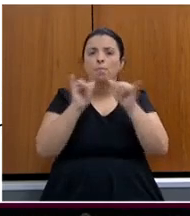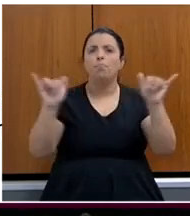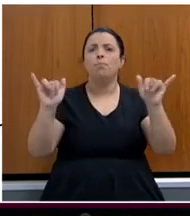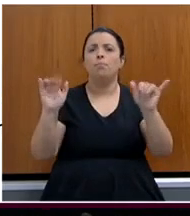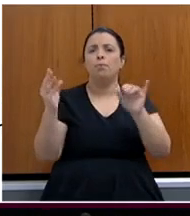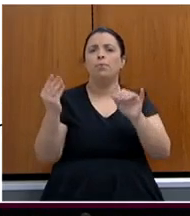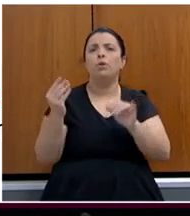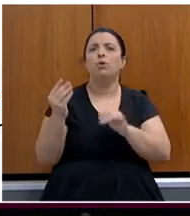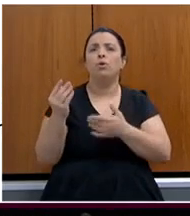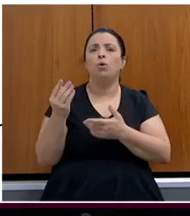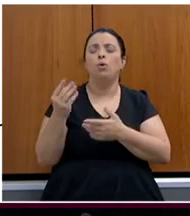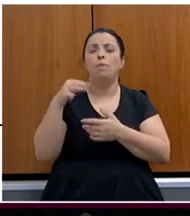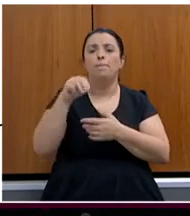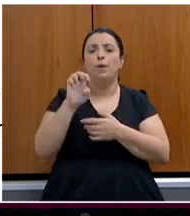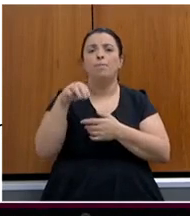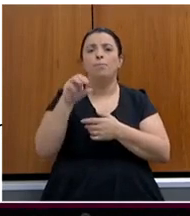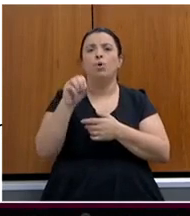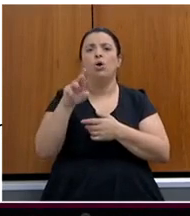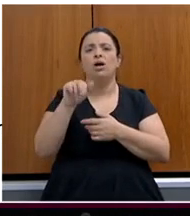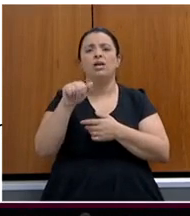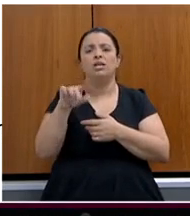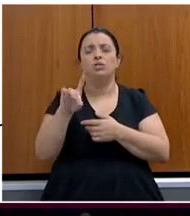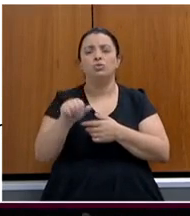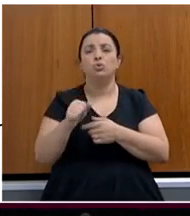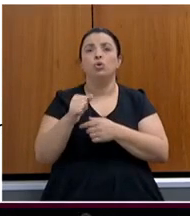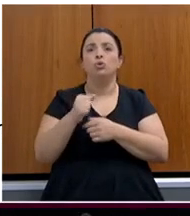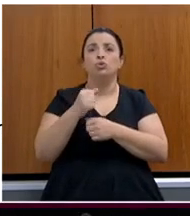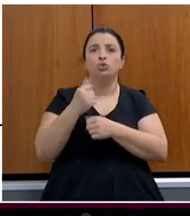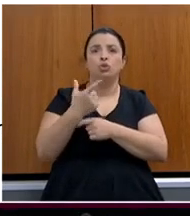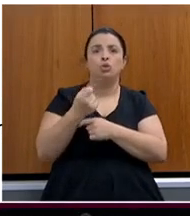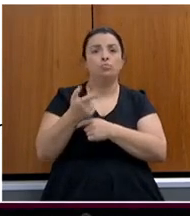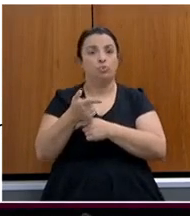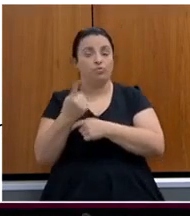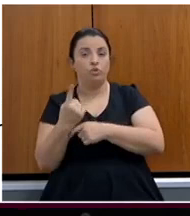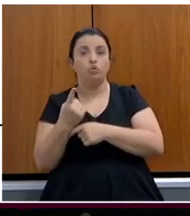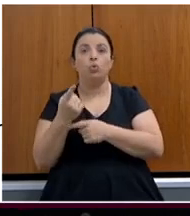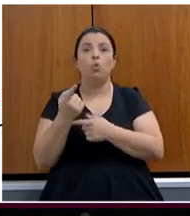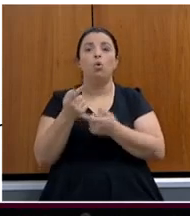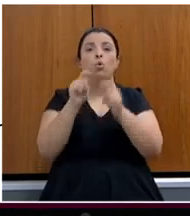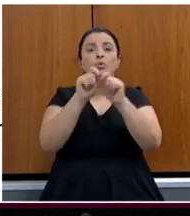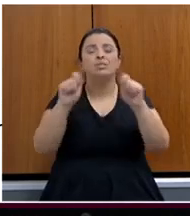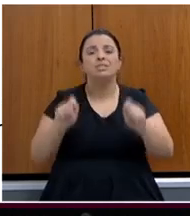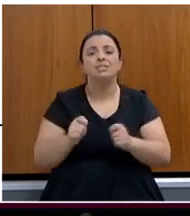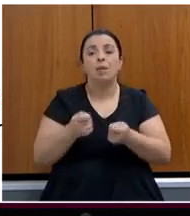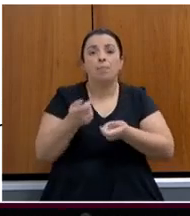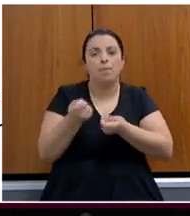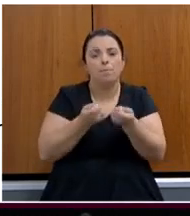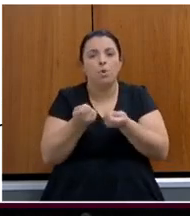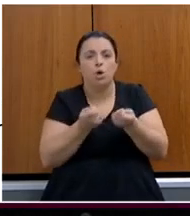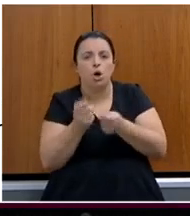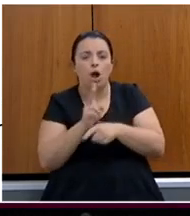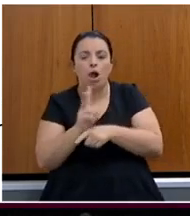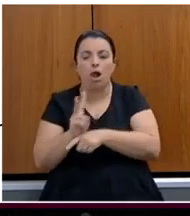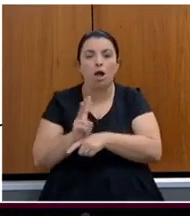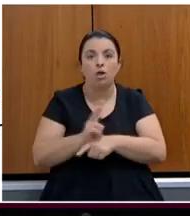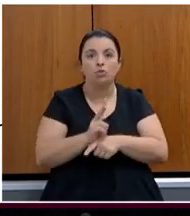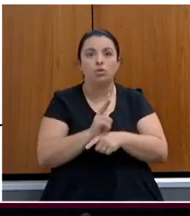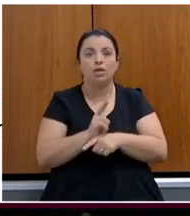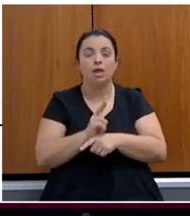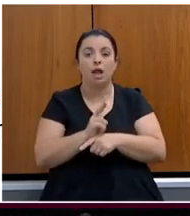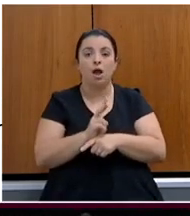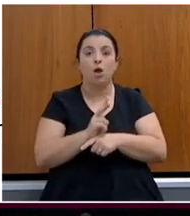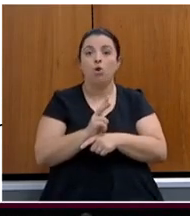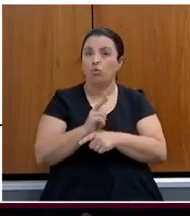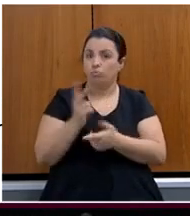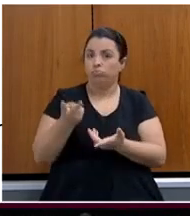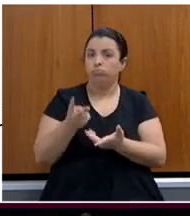memorando nº 19 de 2021 criando um sistema para monitorar os casos de contaminação por covid-19 na Educação Básica